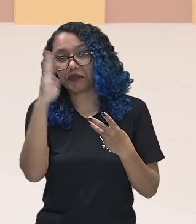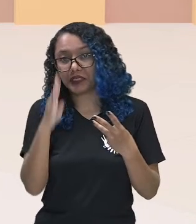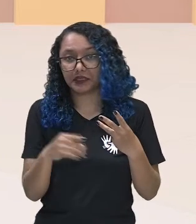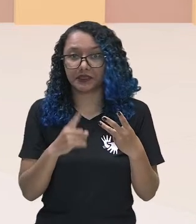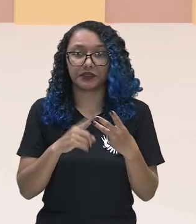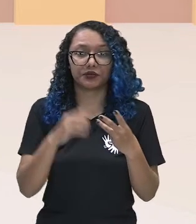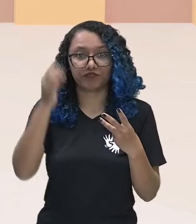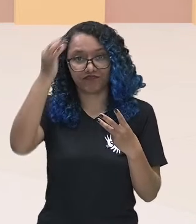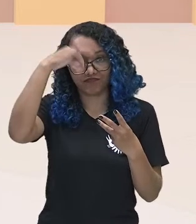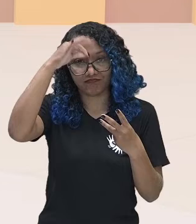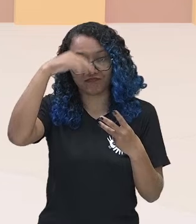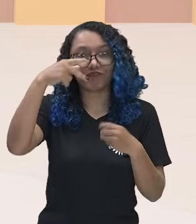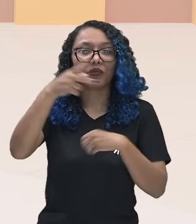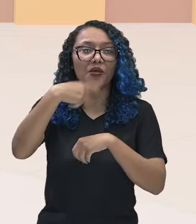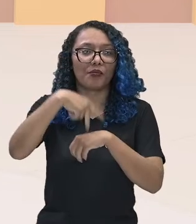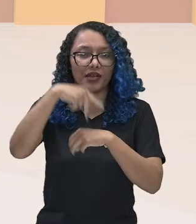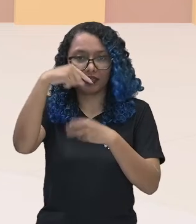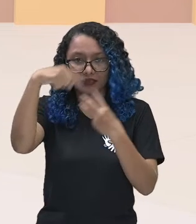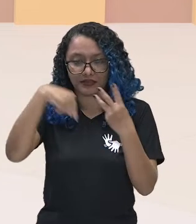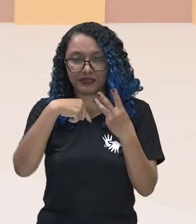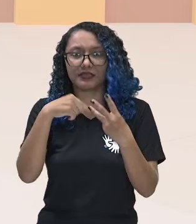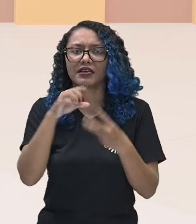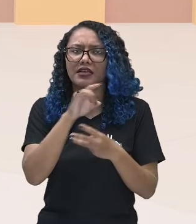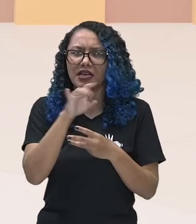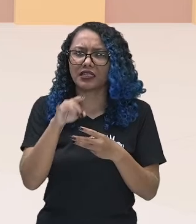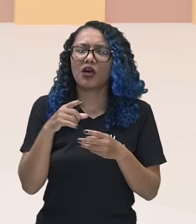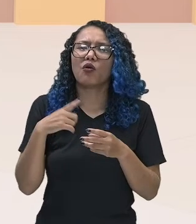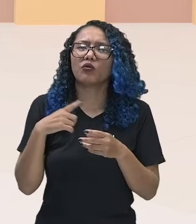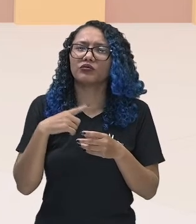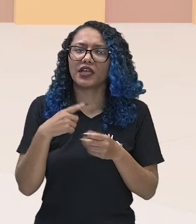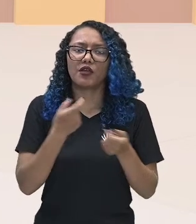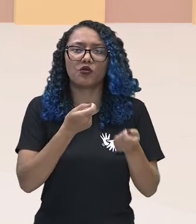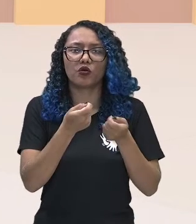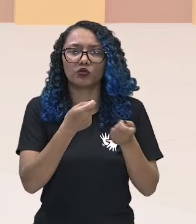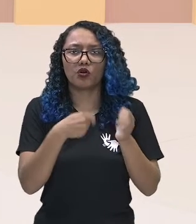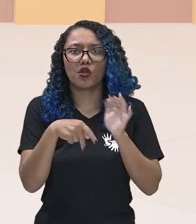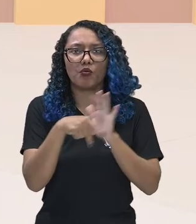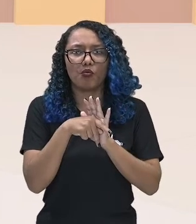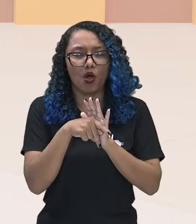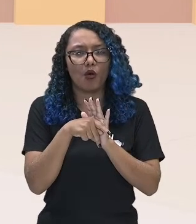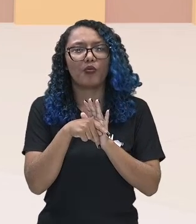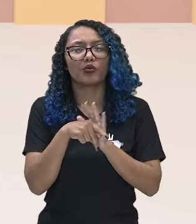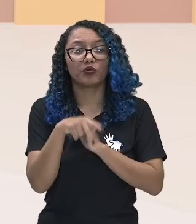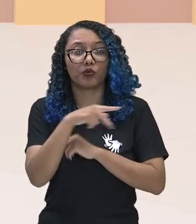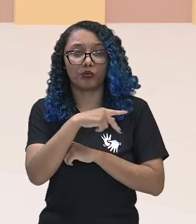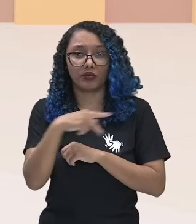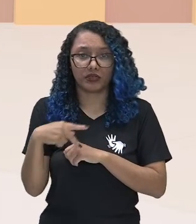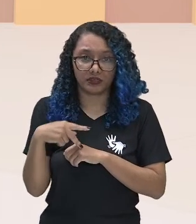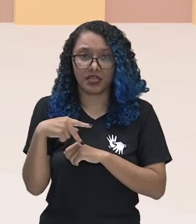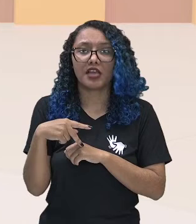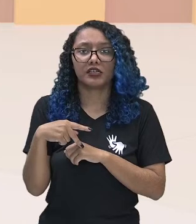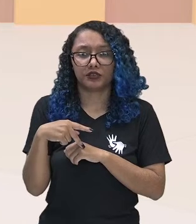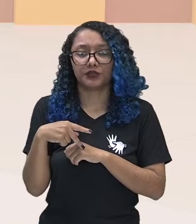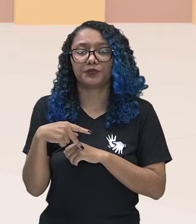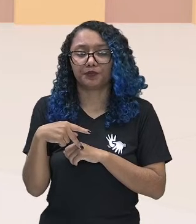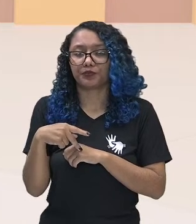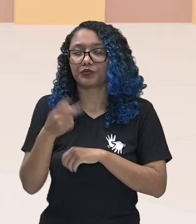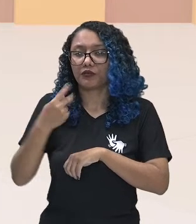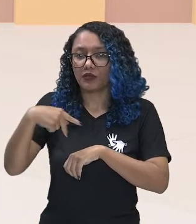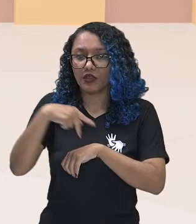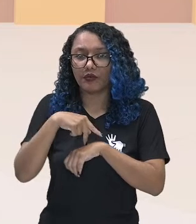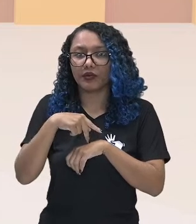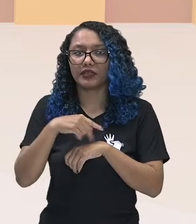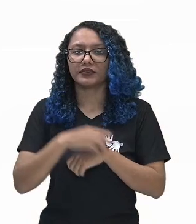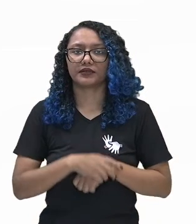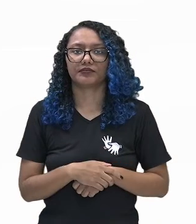e cada um deles exercendo ali a soberania com relação aos seus espaços. Aí mais um mapinha